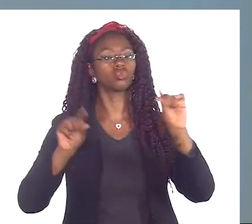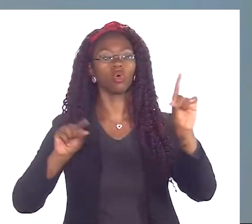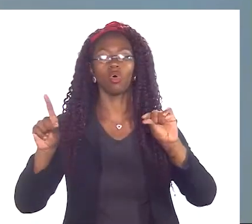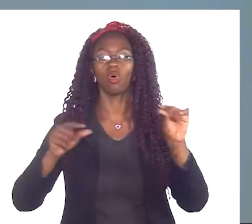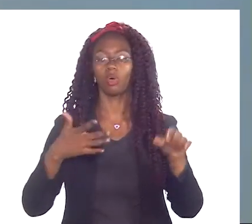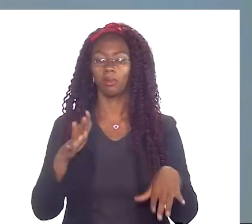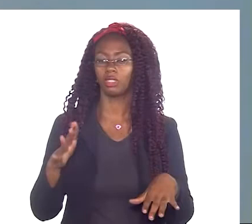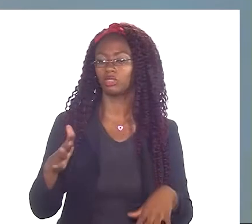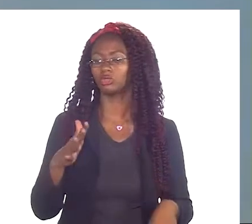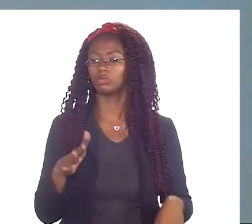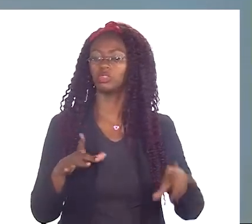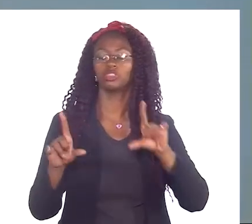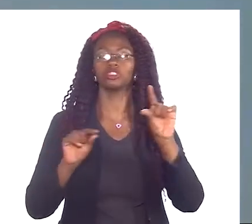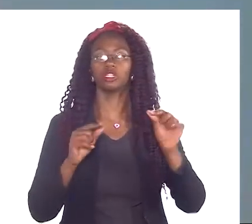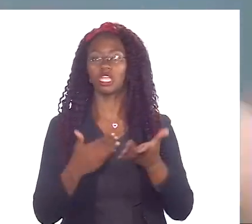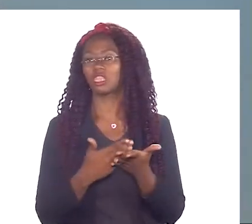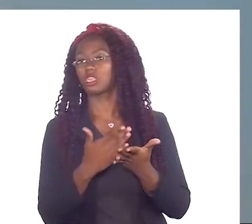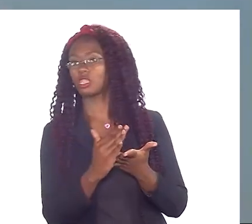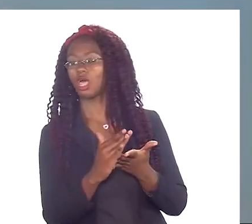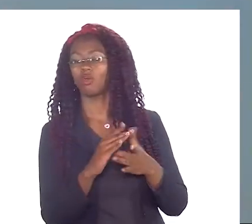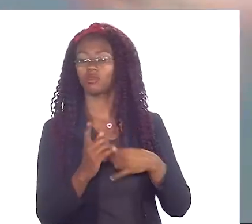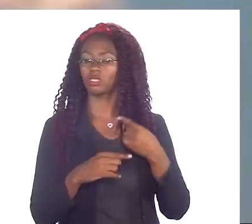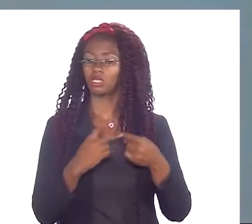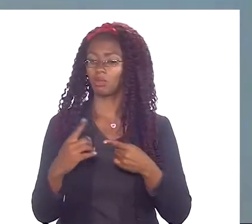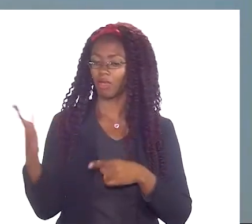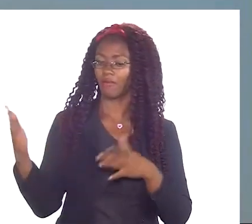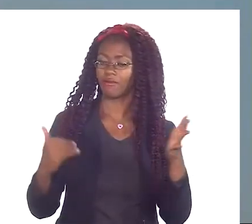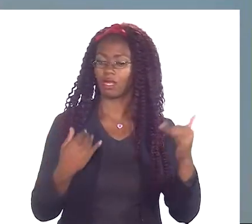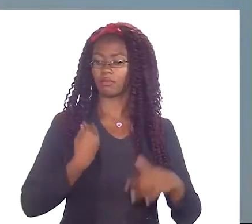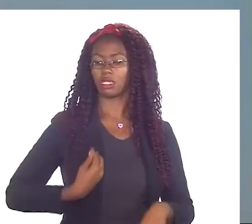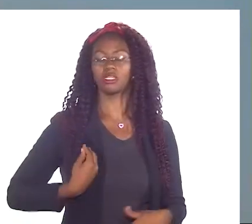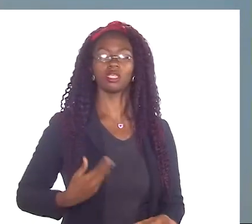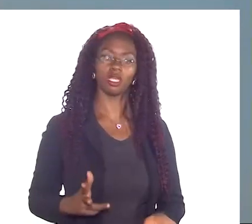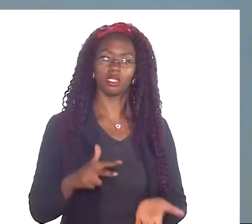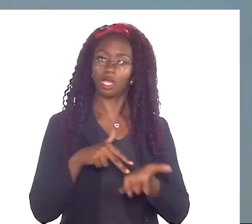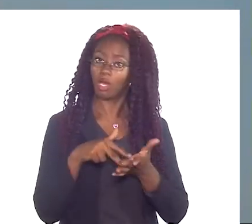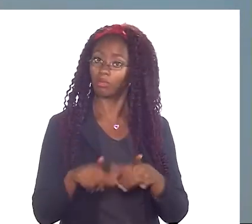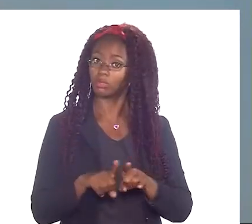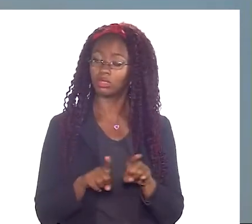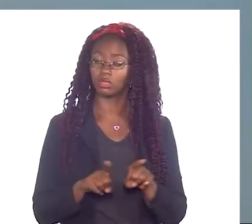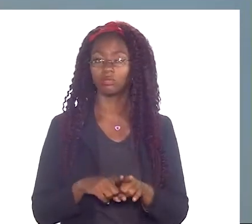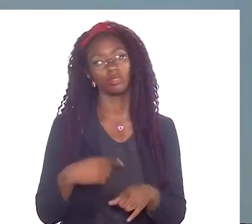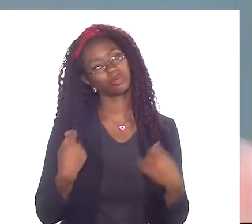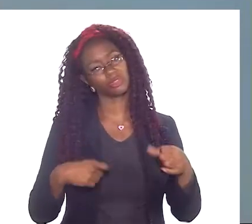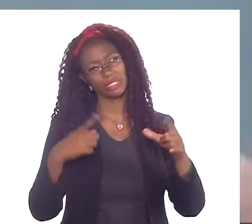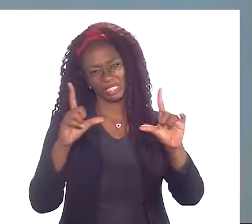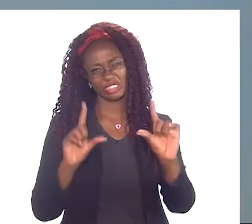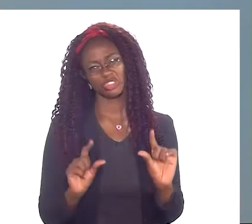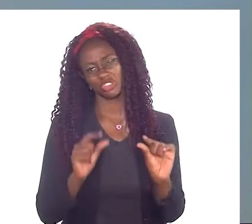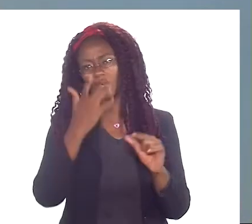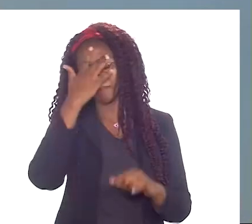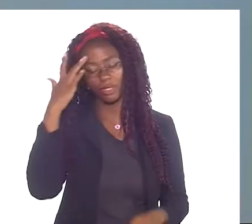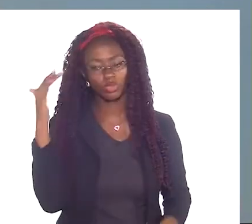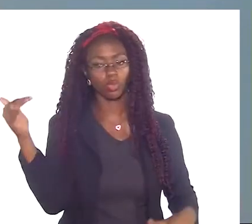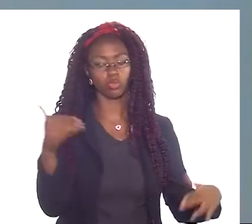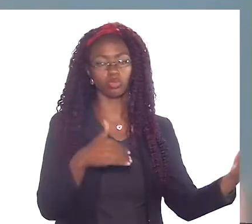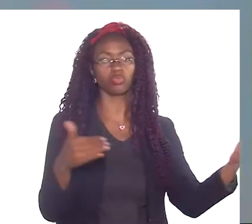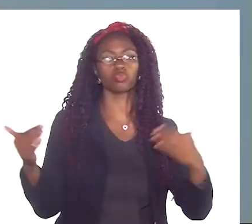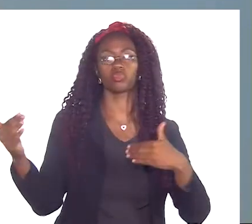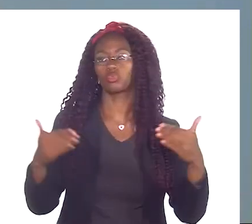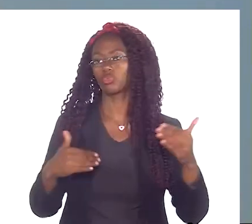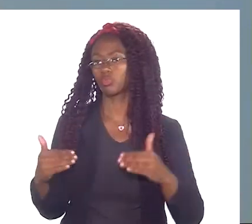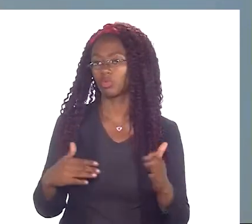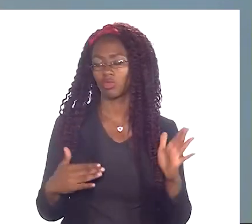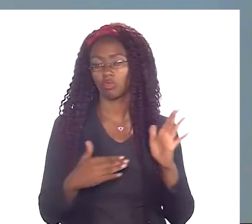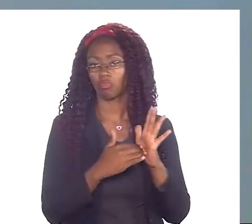gente seleciona, né, recruta, faz a seleção inicial e depois a gente traz para a entrevista presencial, até porque a gente teve que reduzir, né, o número de pessoas